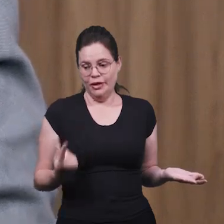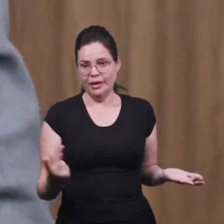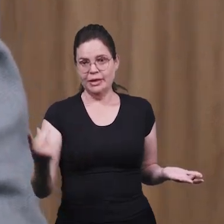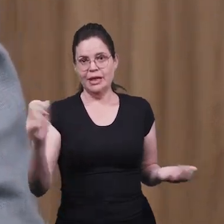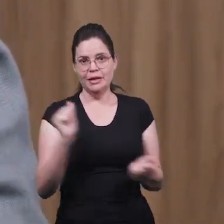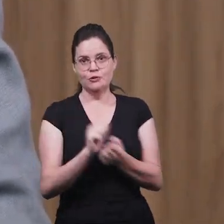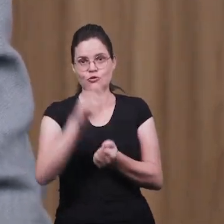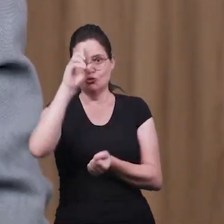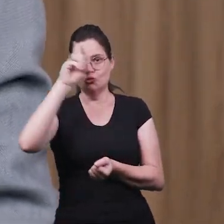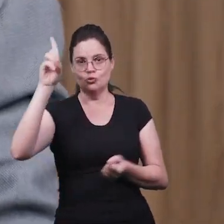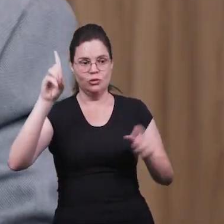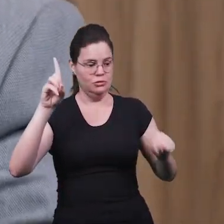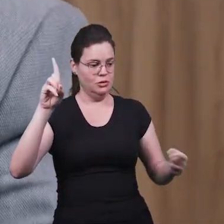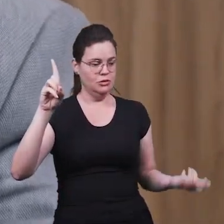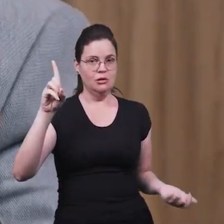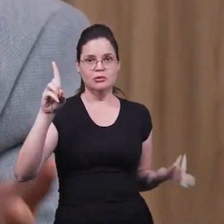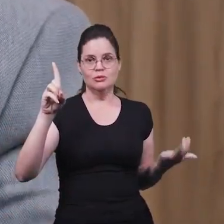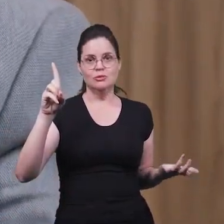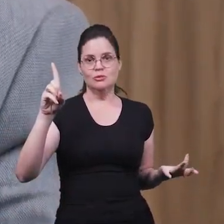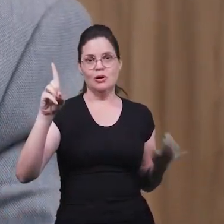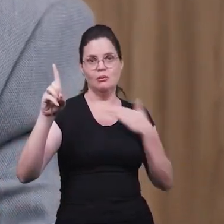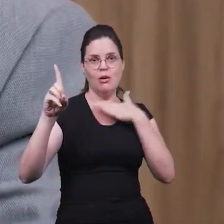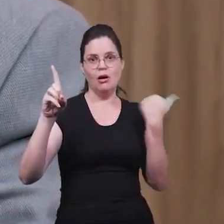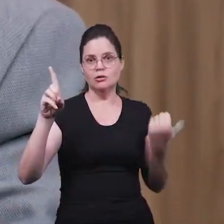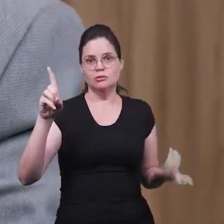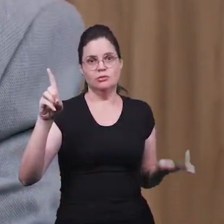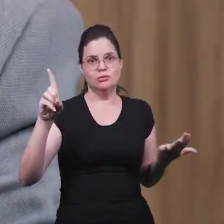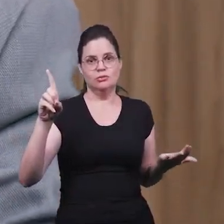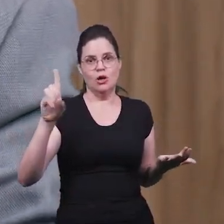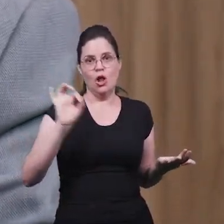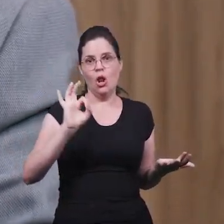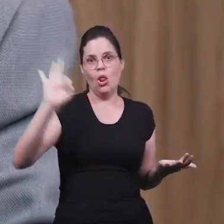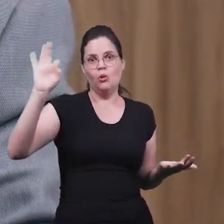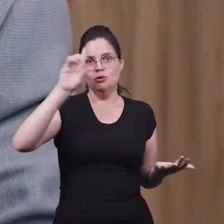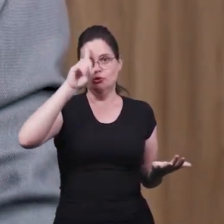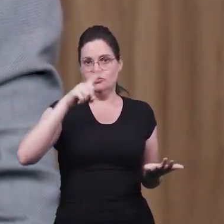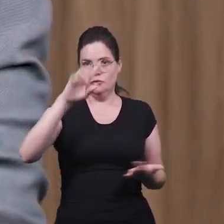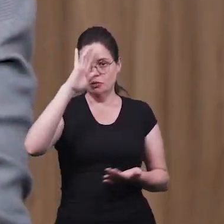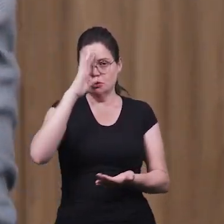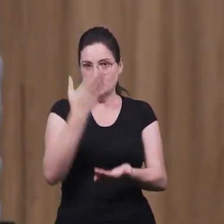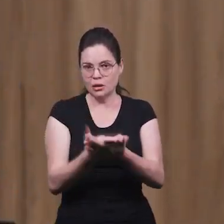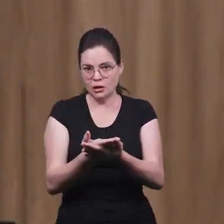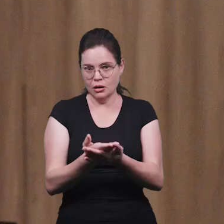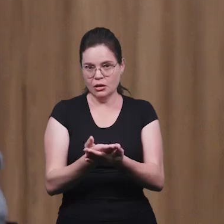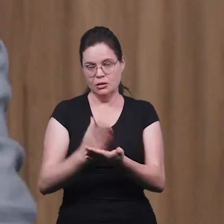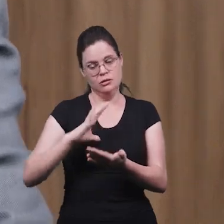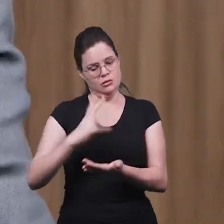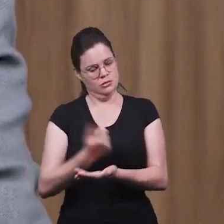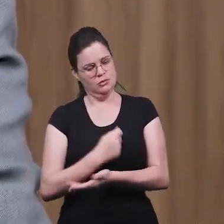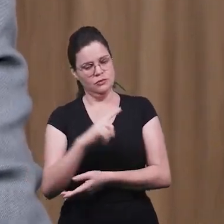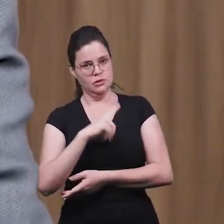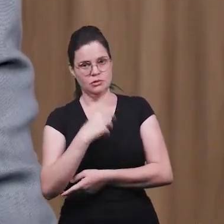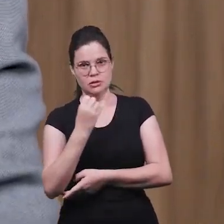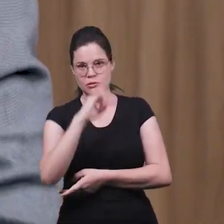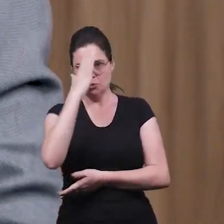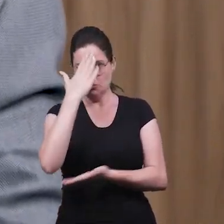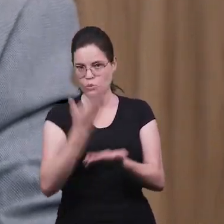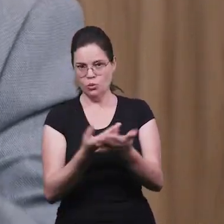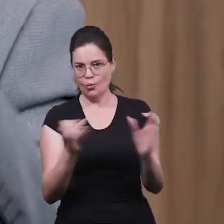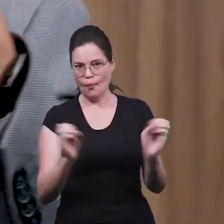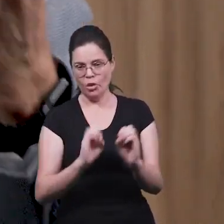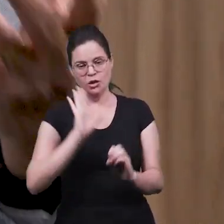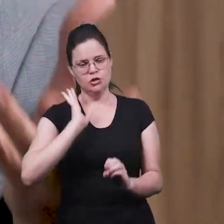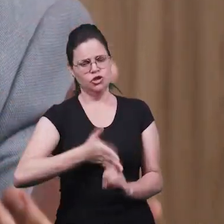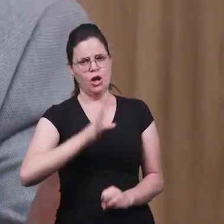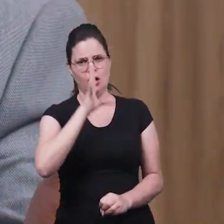eterna com Deus e outra sem Deus. A palavra diz: quem crer será salvo. Quem não crer vai